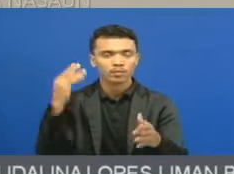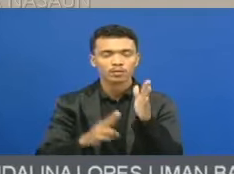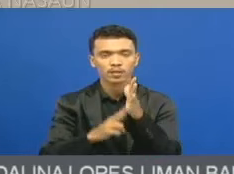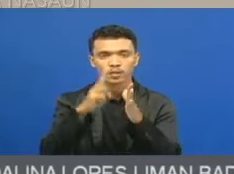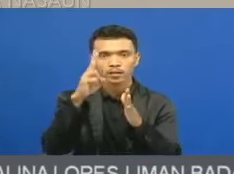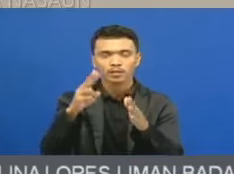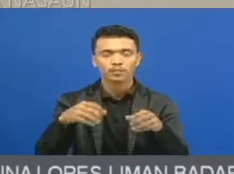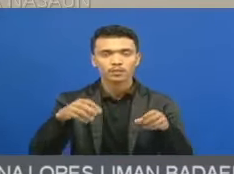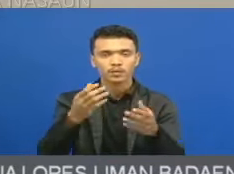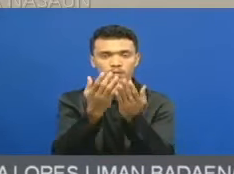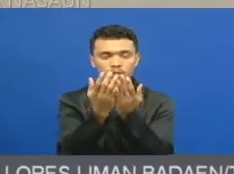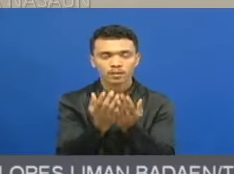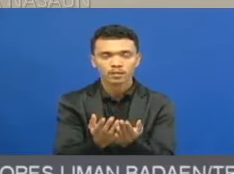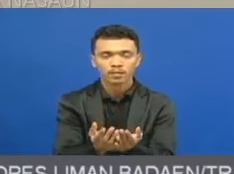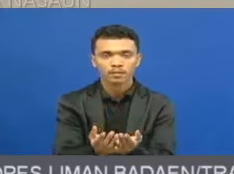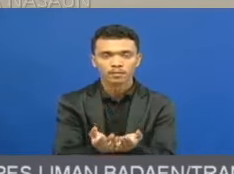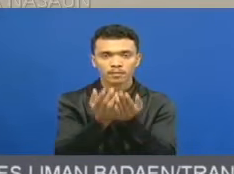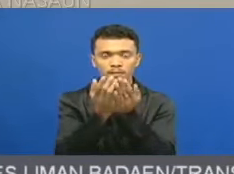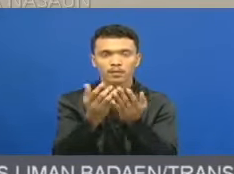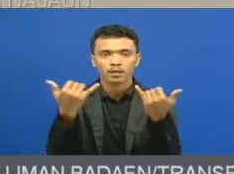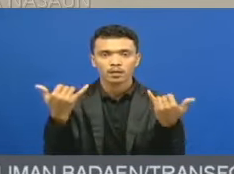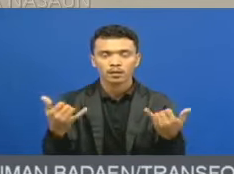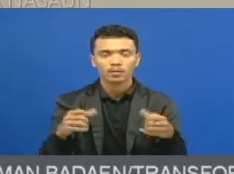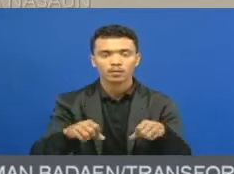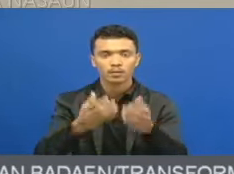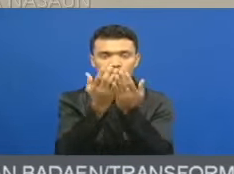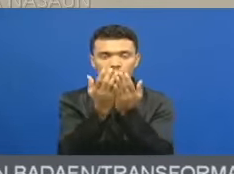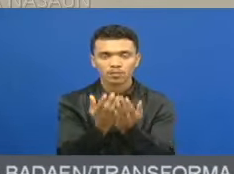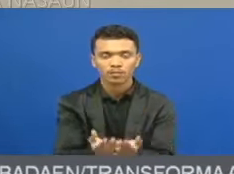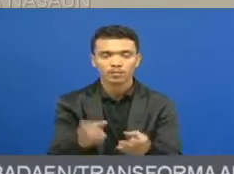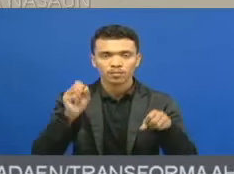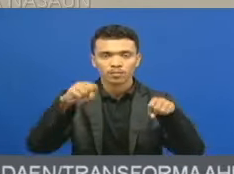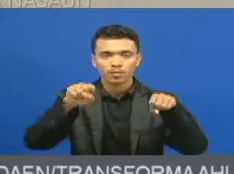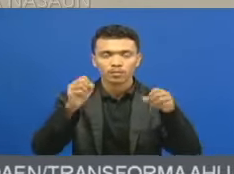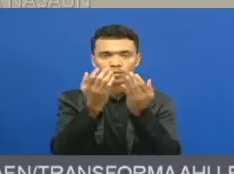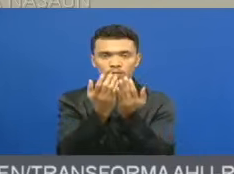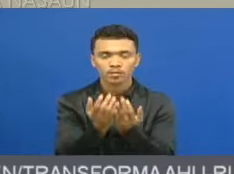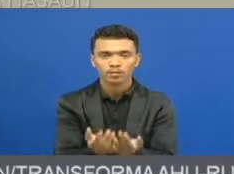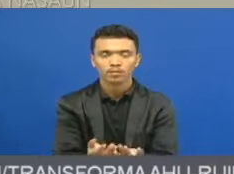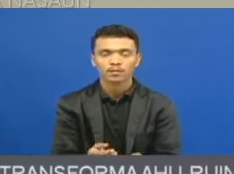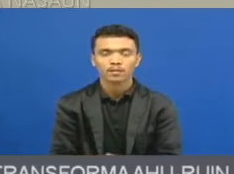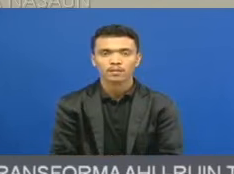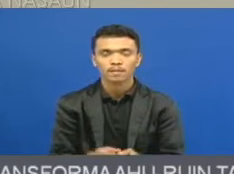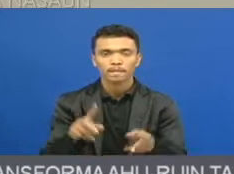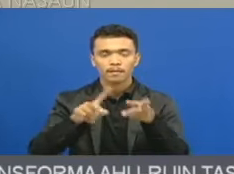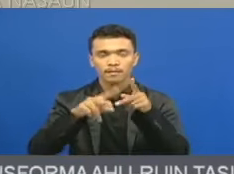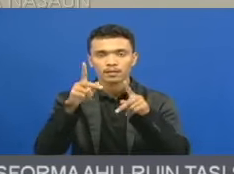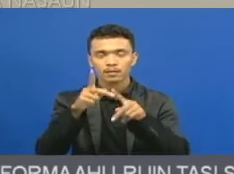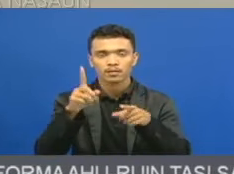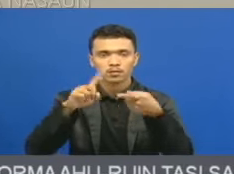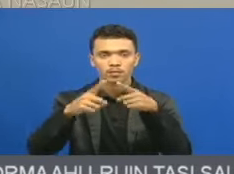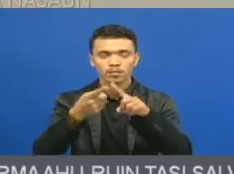tenía a maestro, ahora motor pies, ahora los, a motor tenía pues, tenía parceiro, colega, si